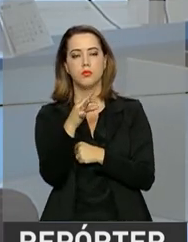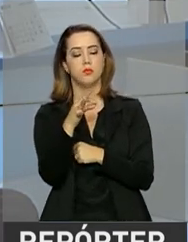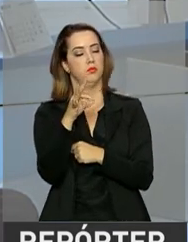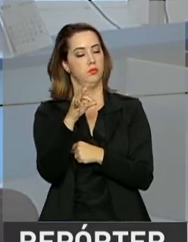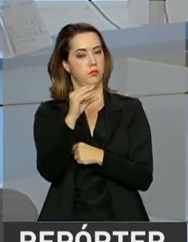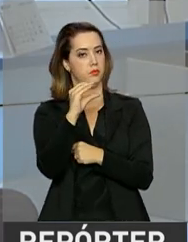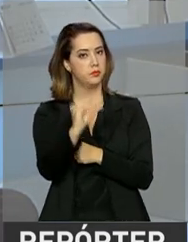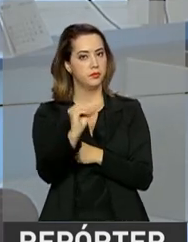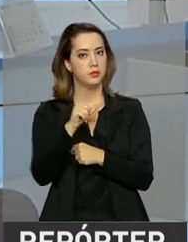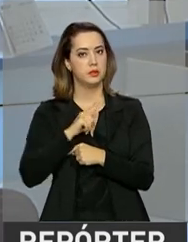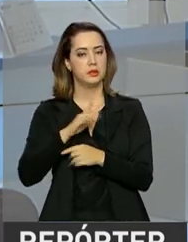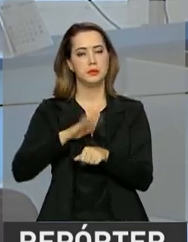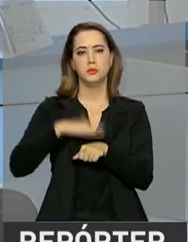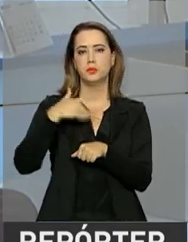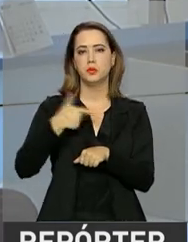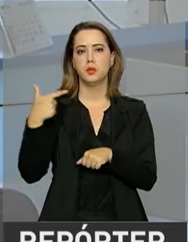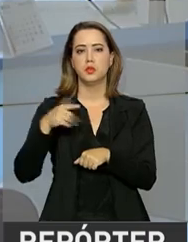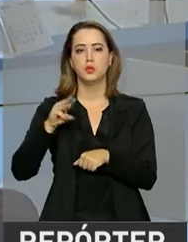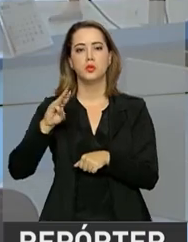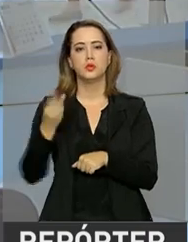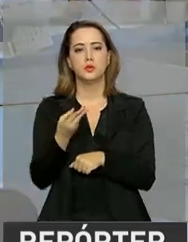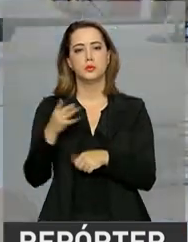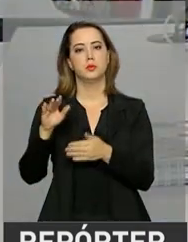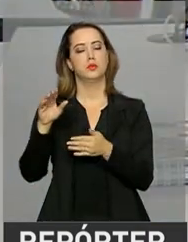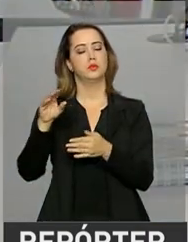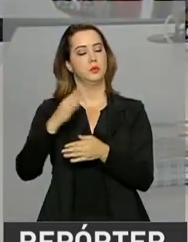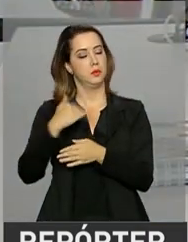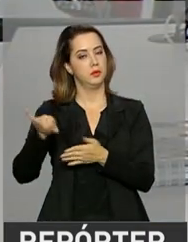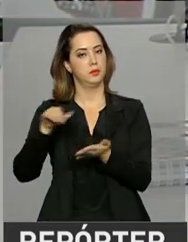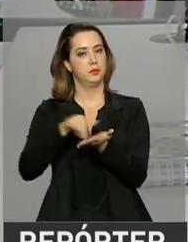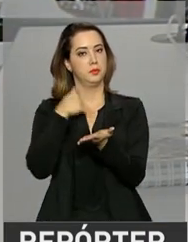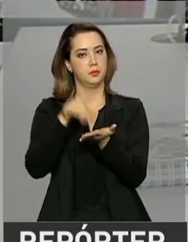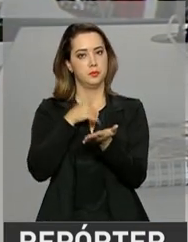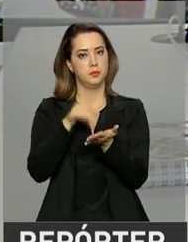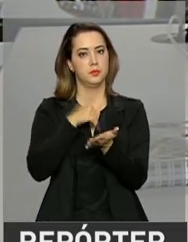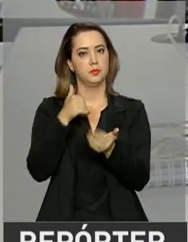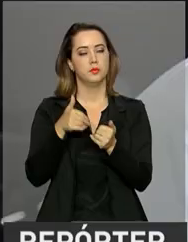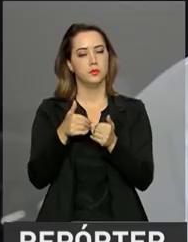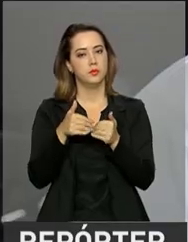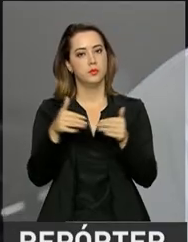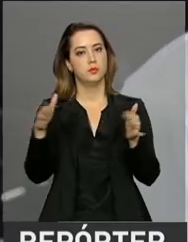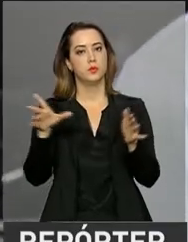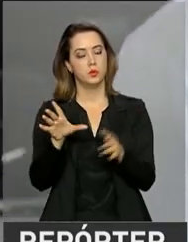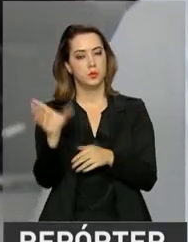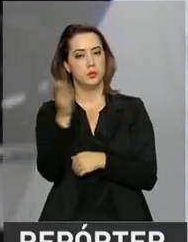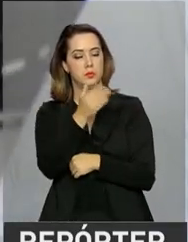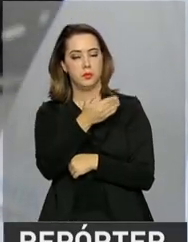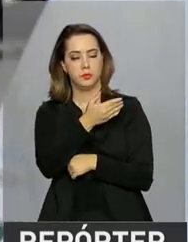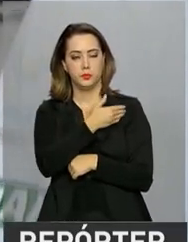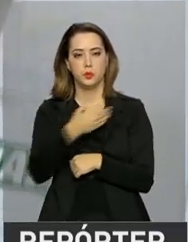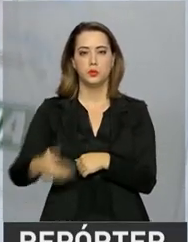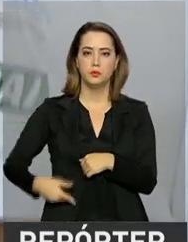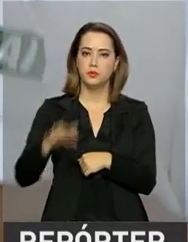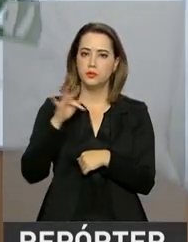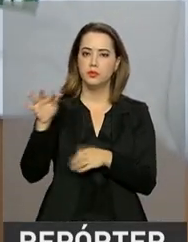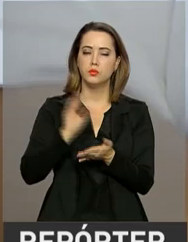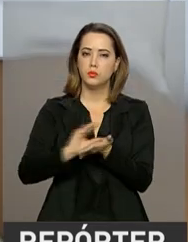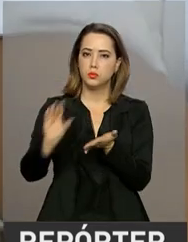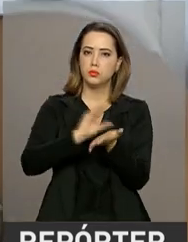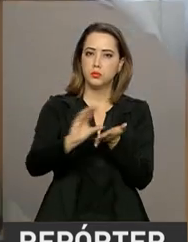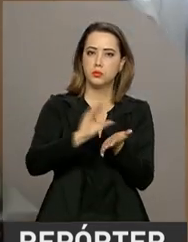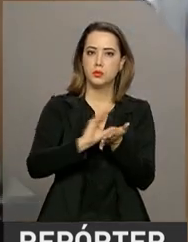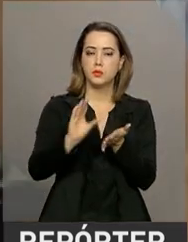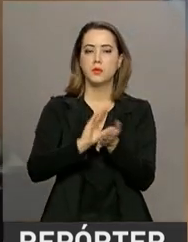registra mais de 25 milhões meio de matrículas os recursos são para a expansão da rede Federal de Educação Profissional científica